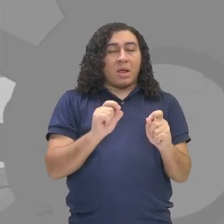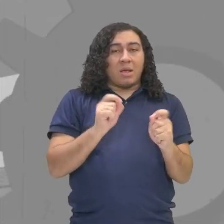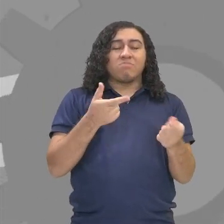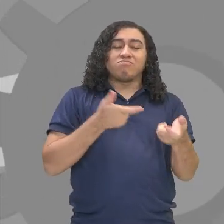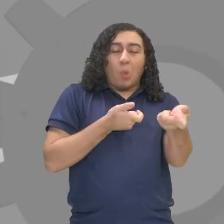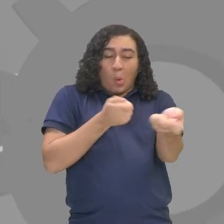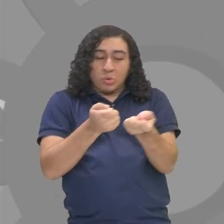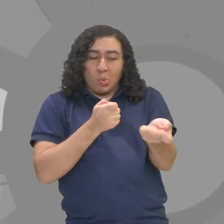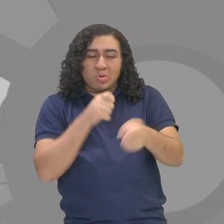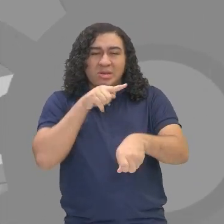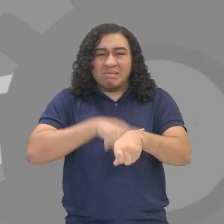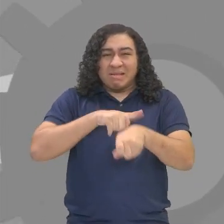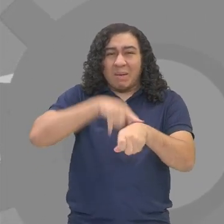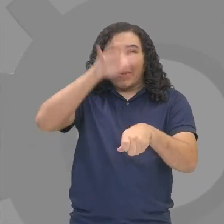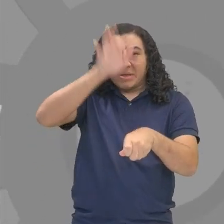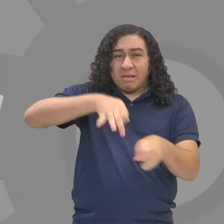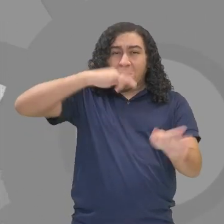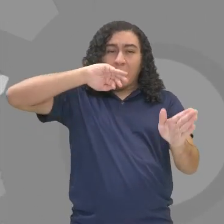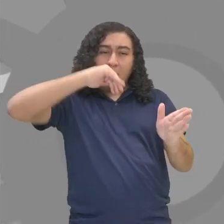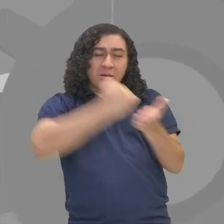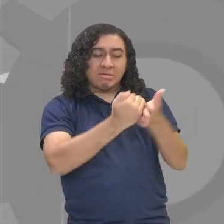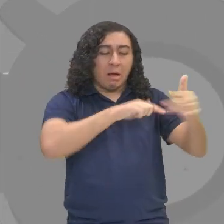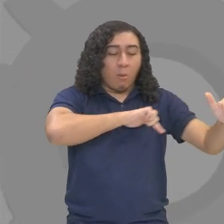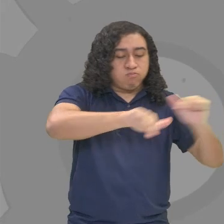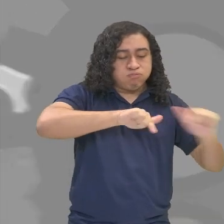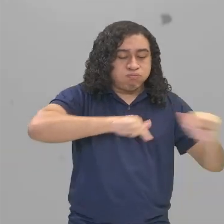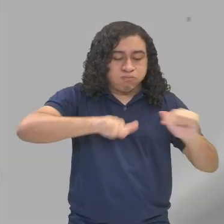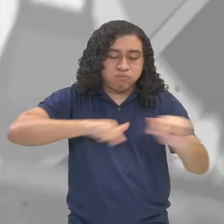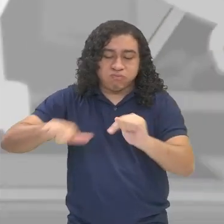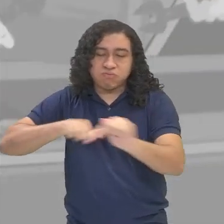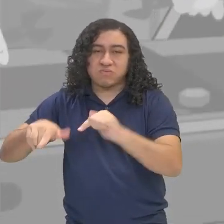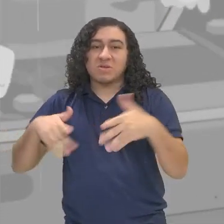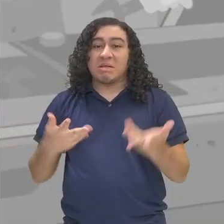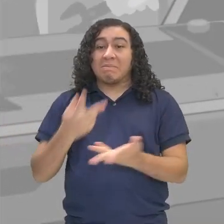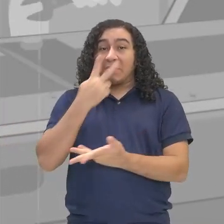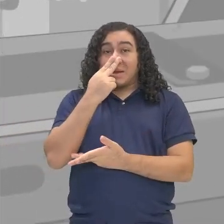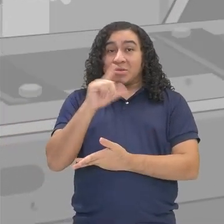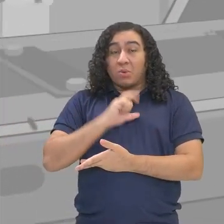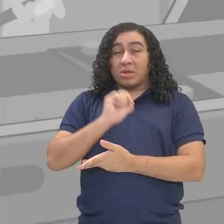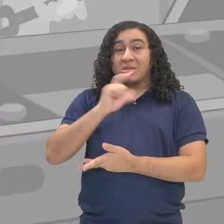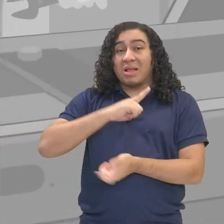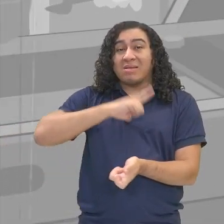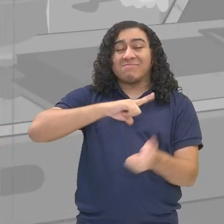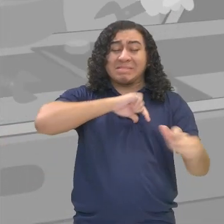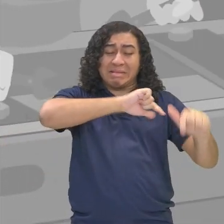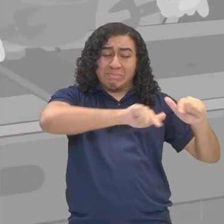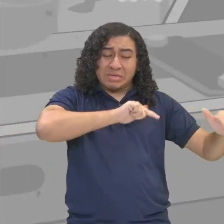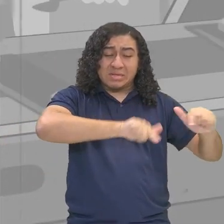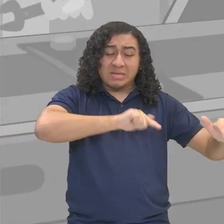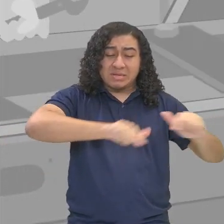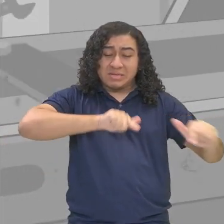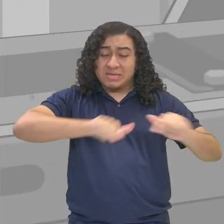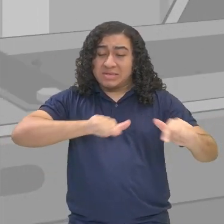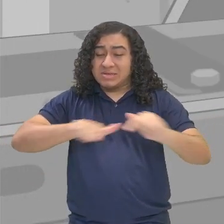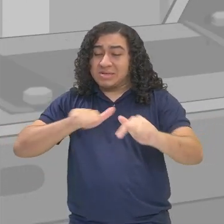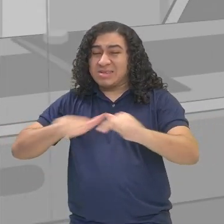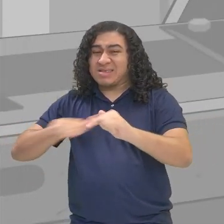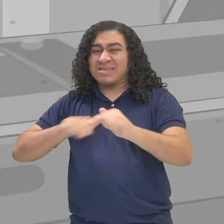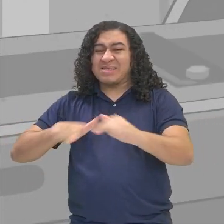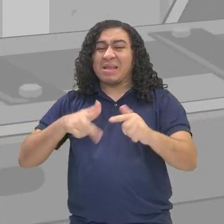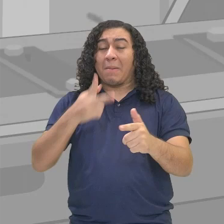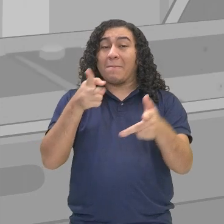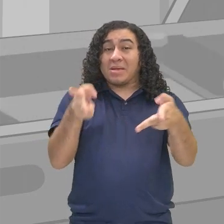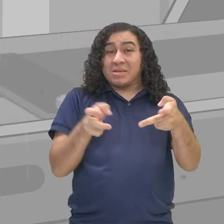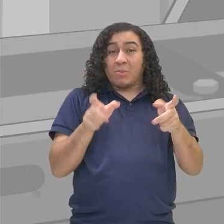Então, olha aí o bonequinho, né, o operáriozinho, então, sendo levado para dentro, né, desta máquina e depois, então, saindo. Olha como ele aperta,